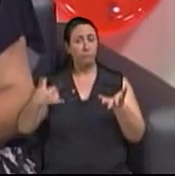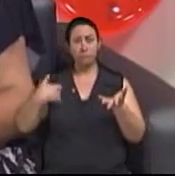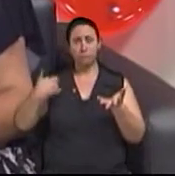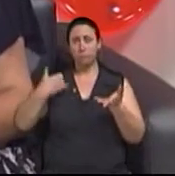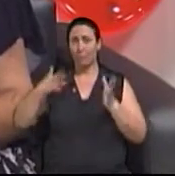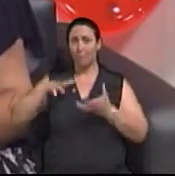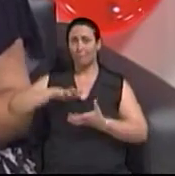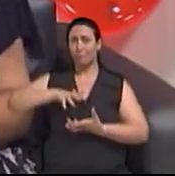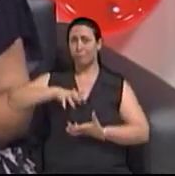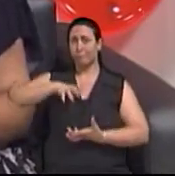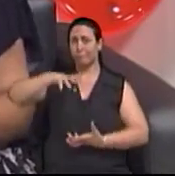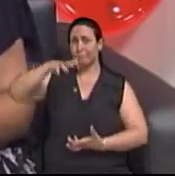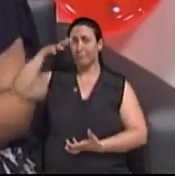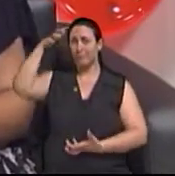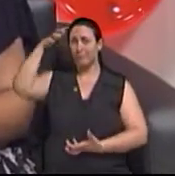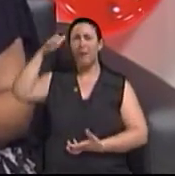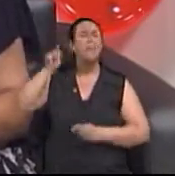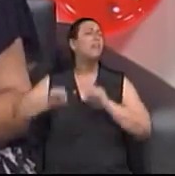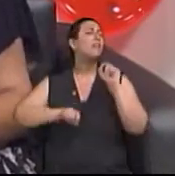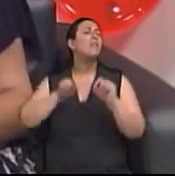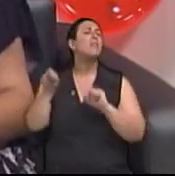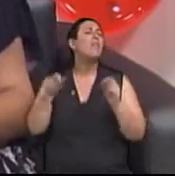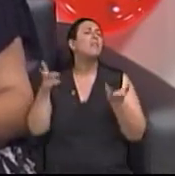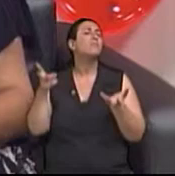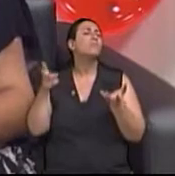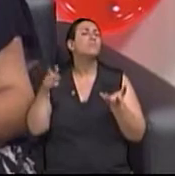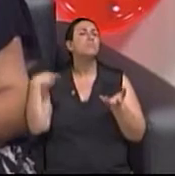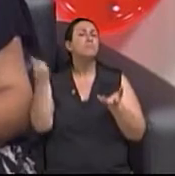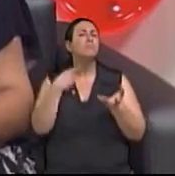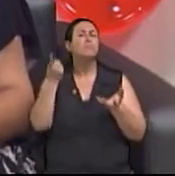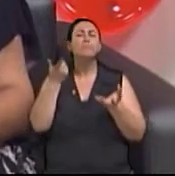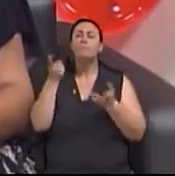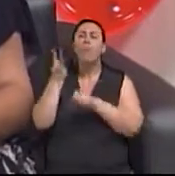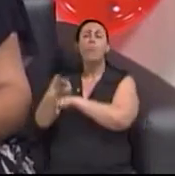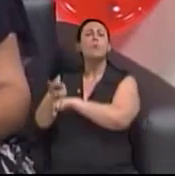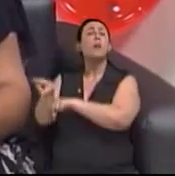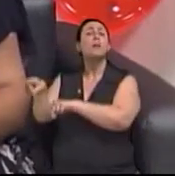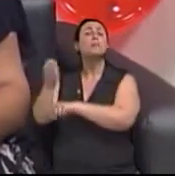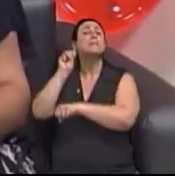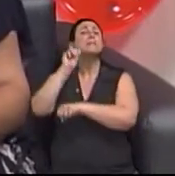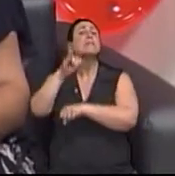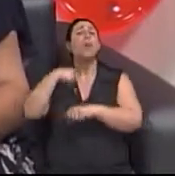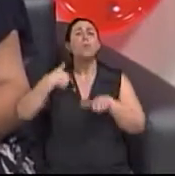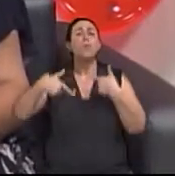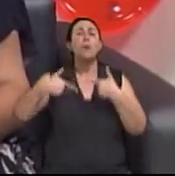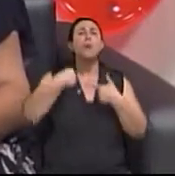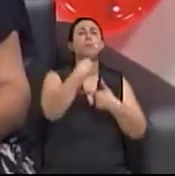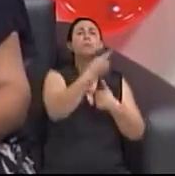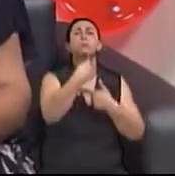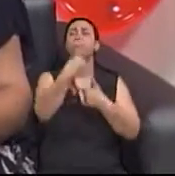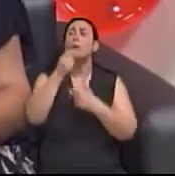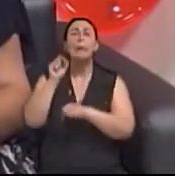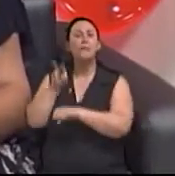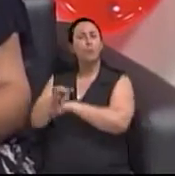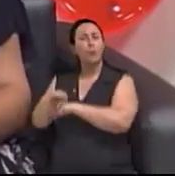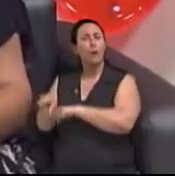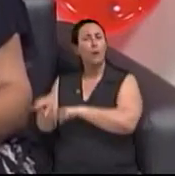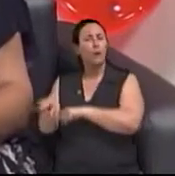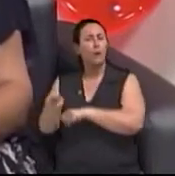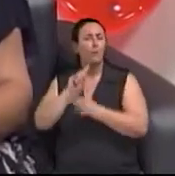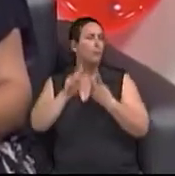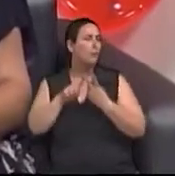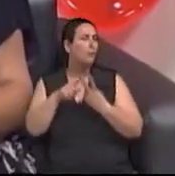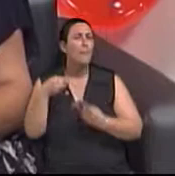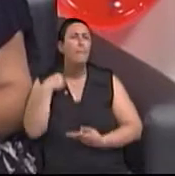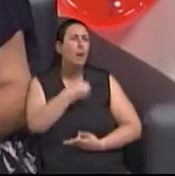e quem vai ficar com eles quando não estivermos perto no dia a dia e as despesas médicas